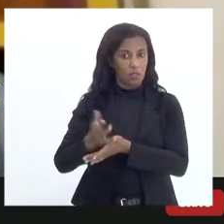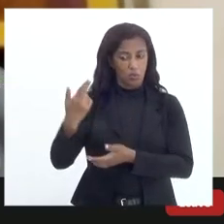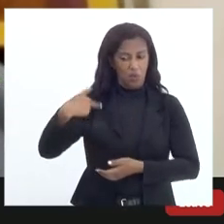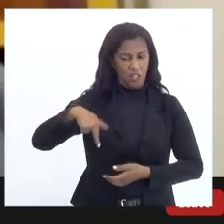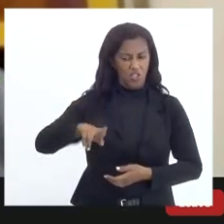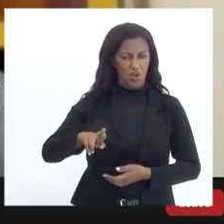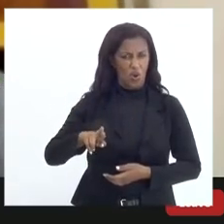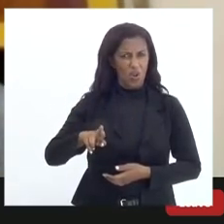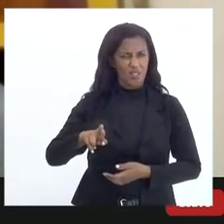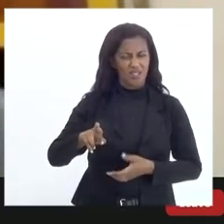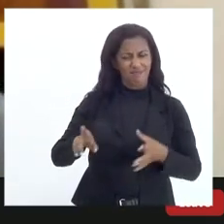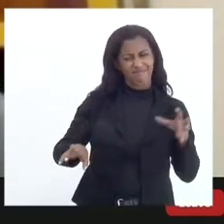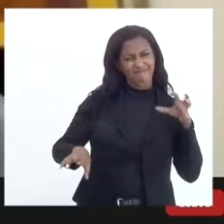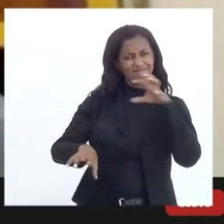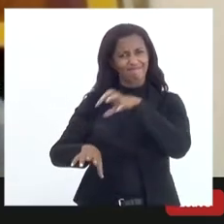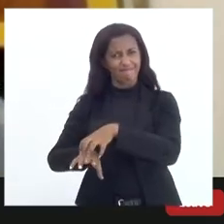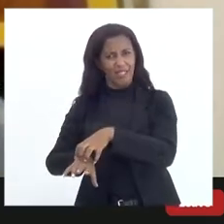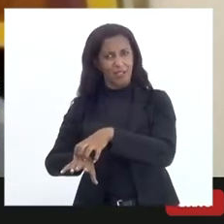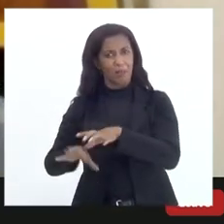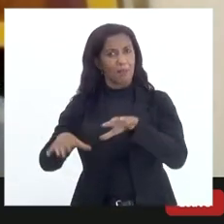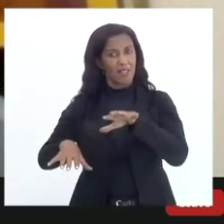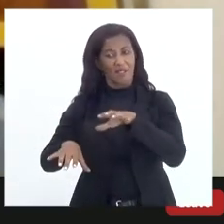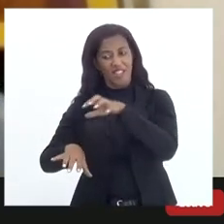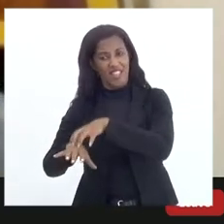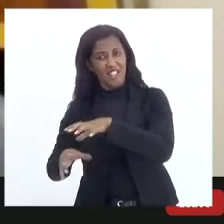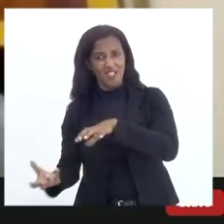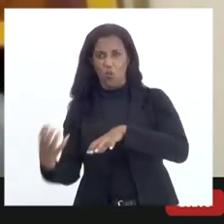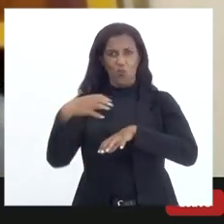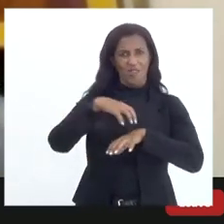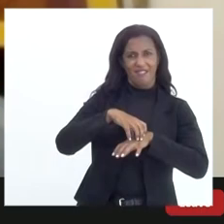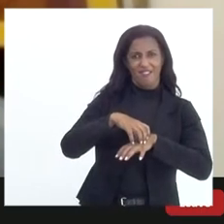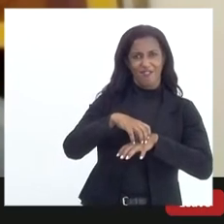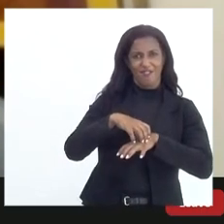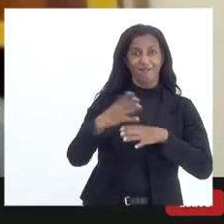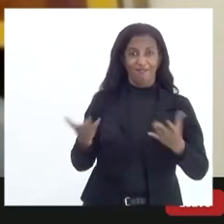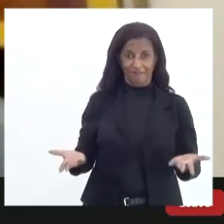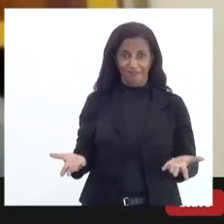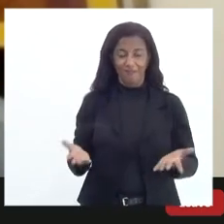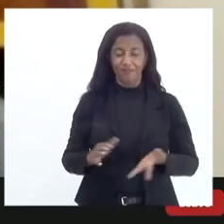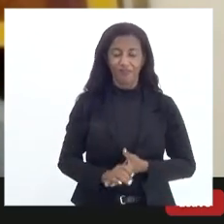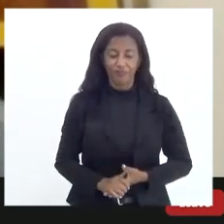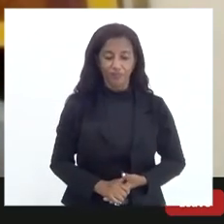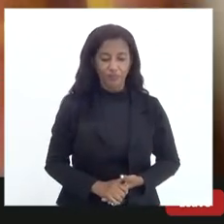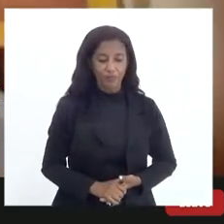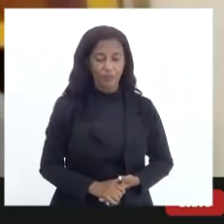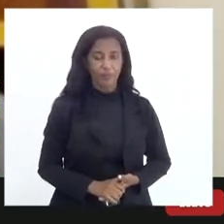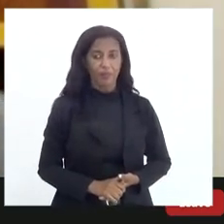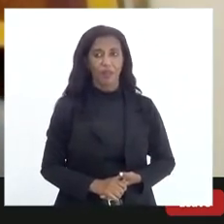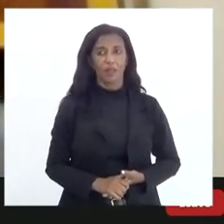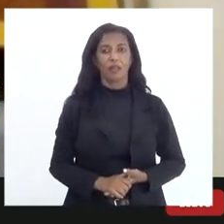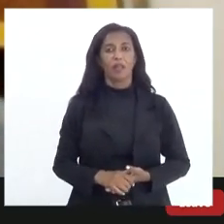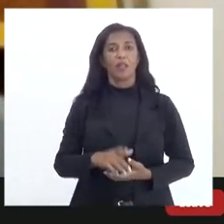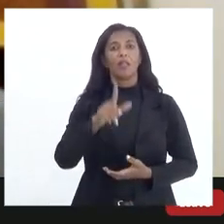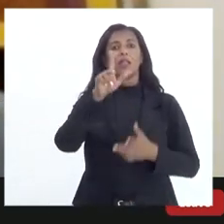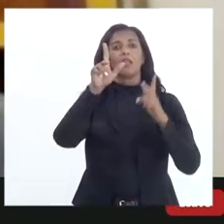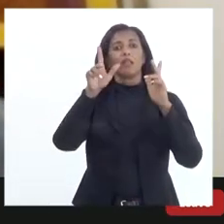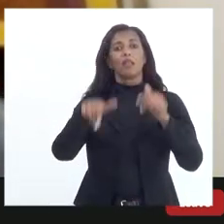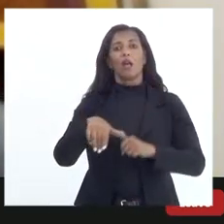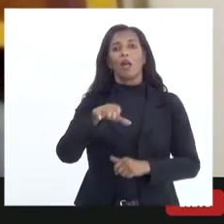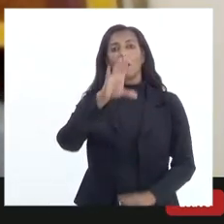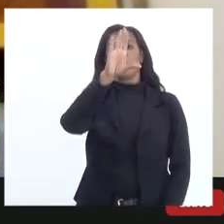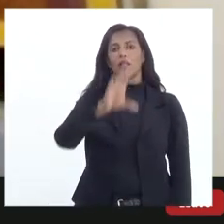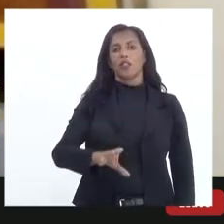ato de intolerância religiosa está implícito ao racismo religioso. Um exemplo disso é o caso da Igreja Católica, a